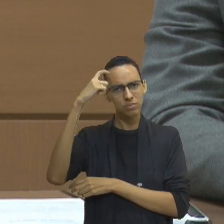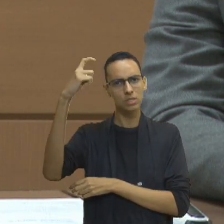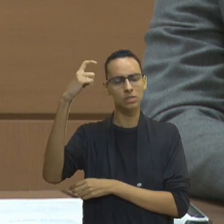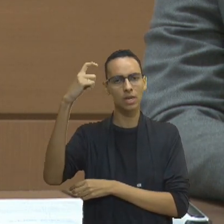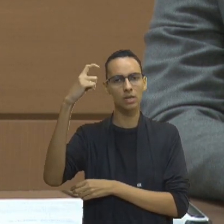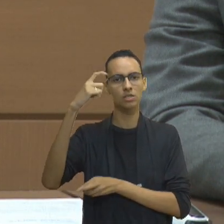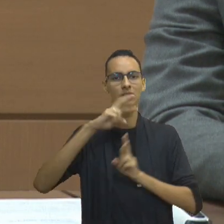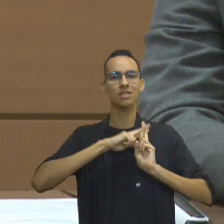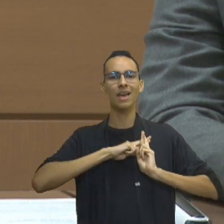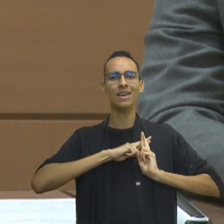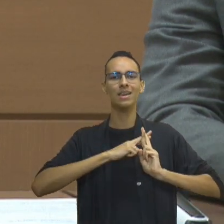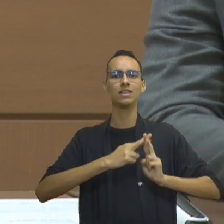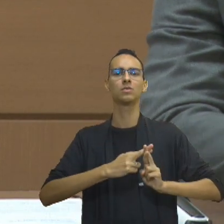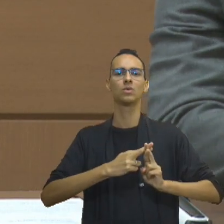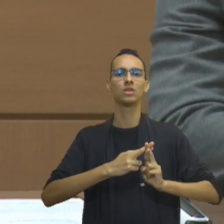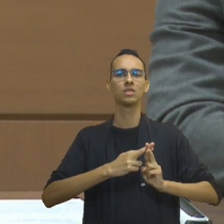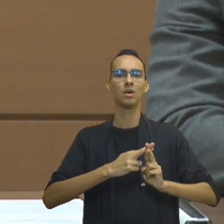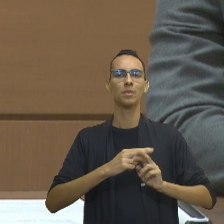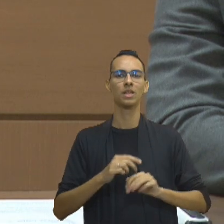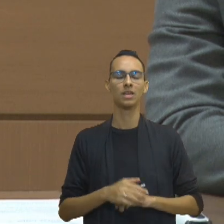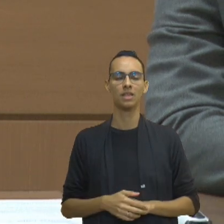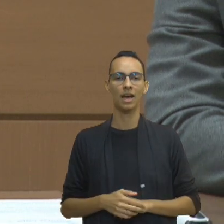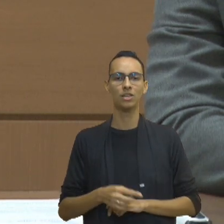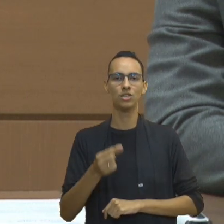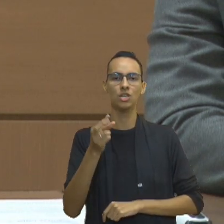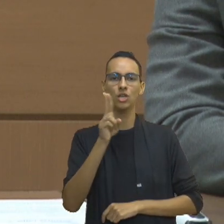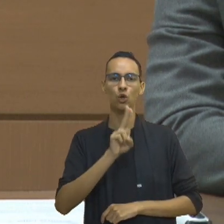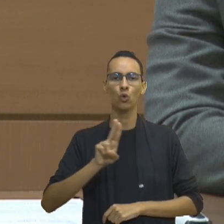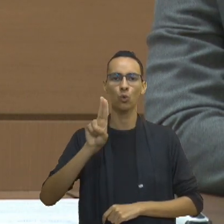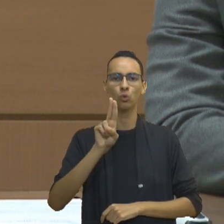e uso racional dos recursos públicos.